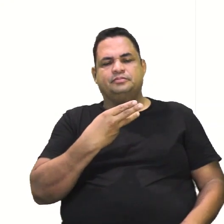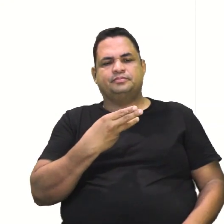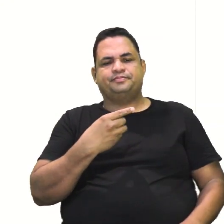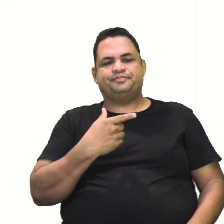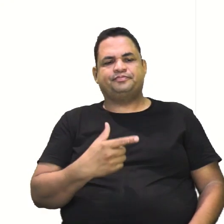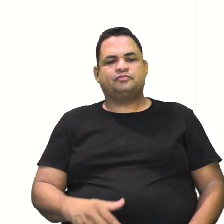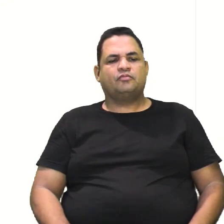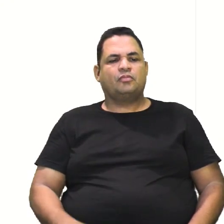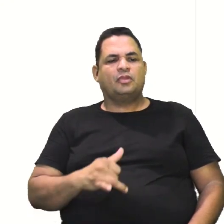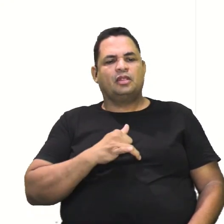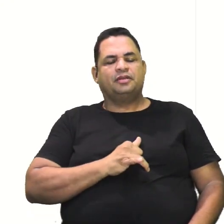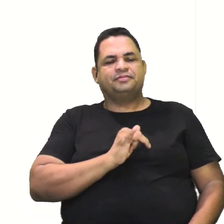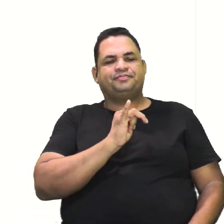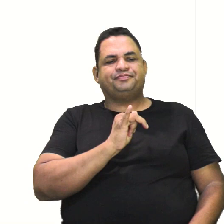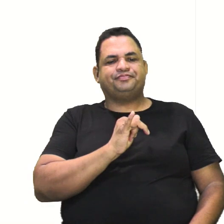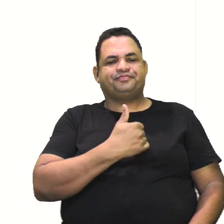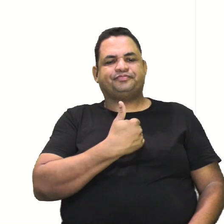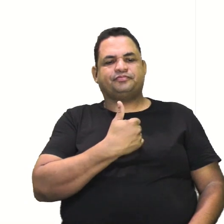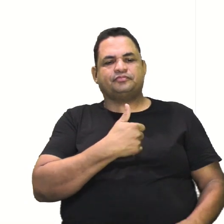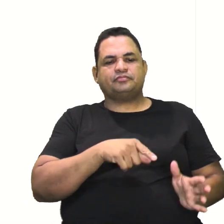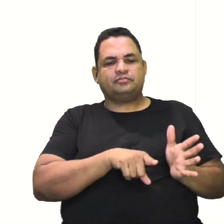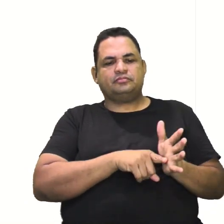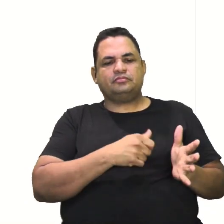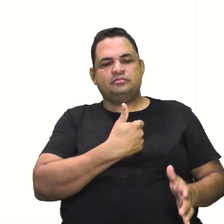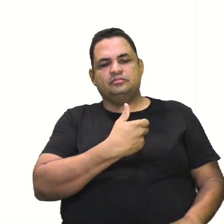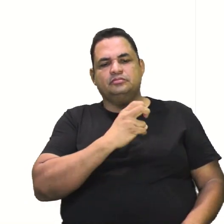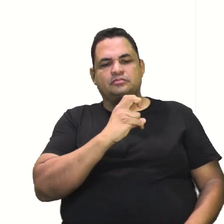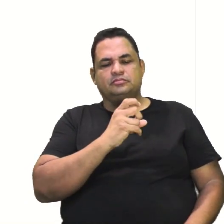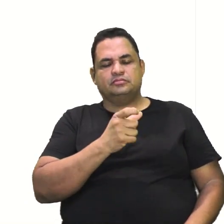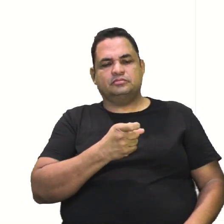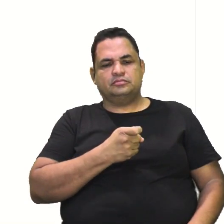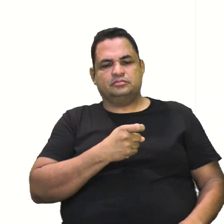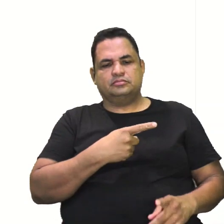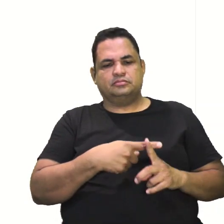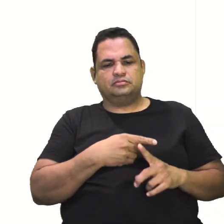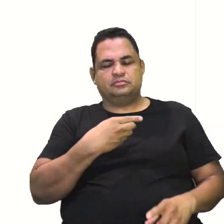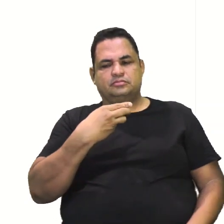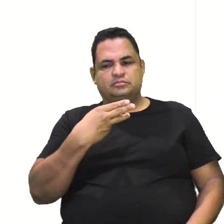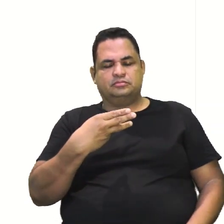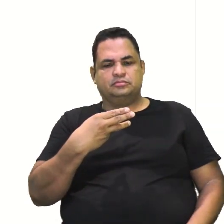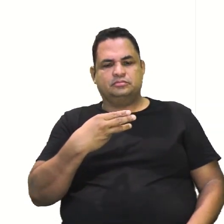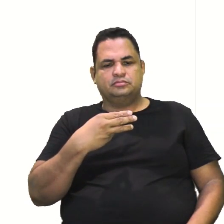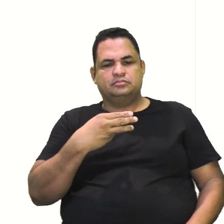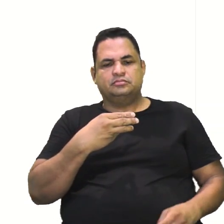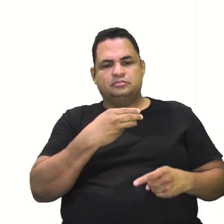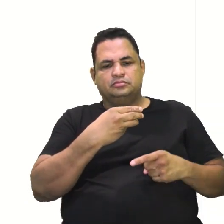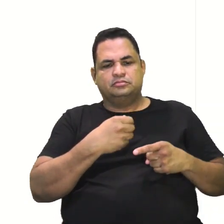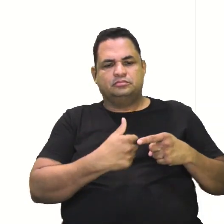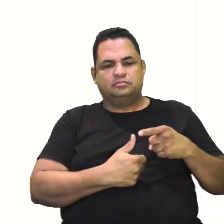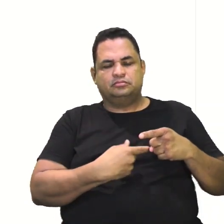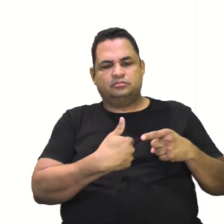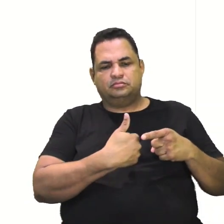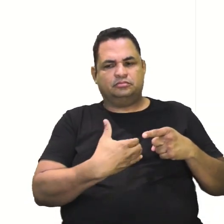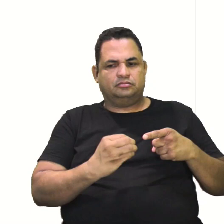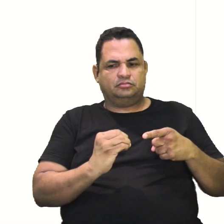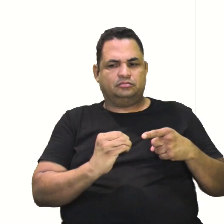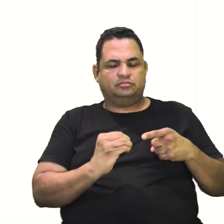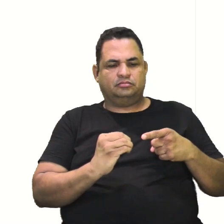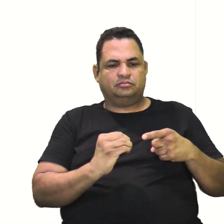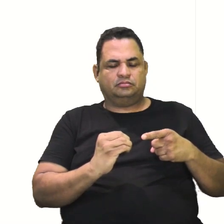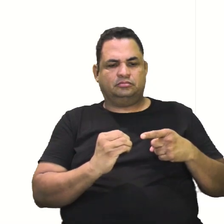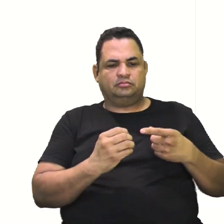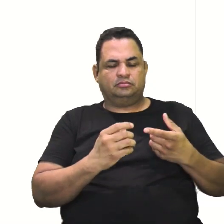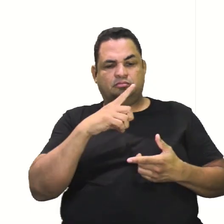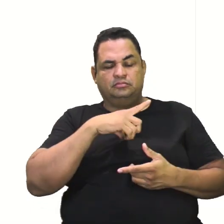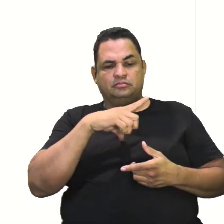positivo. E y vai ser igual a menos 15x mais 3 sobre 10. Toda